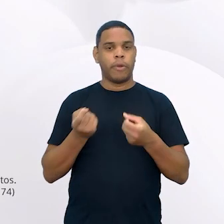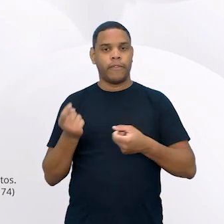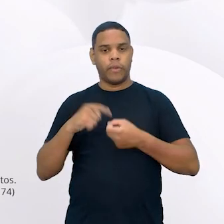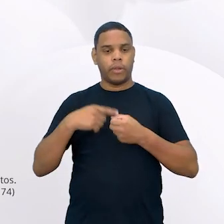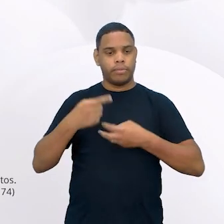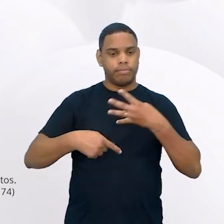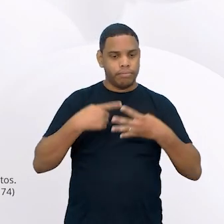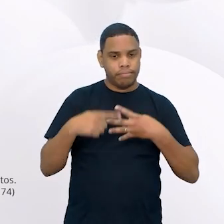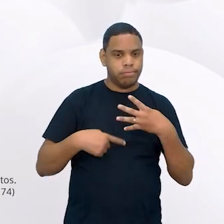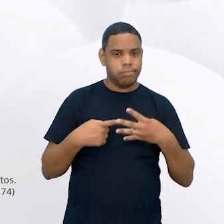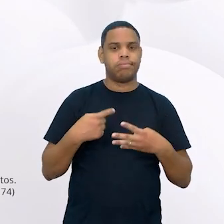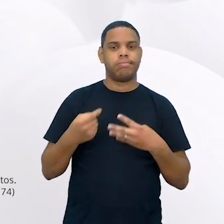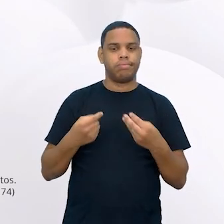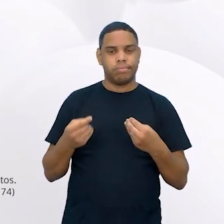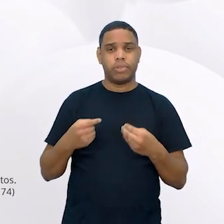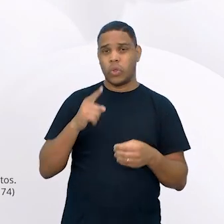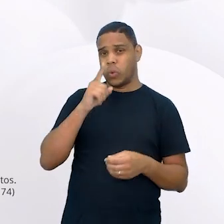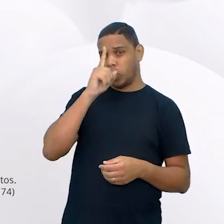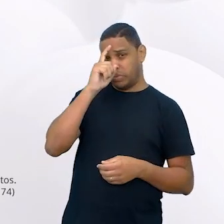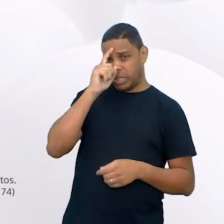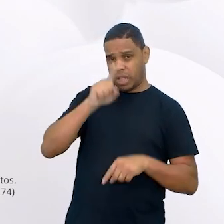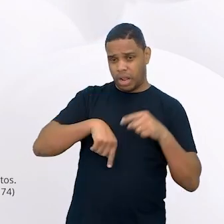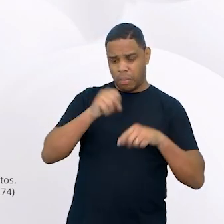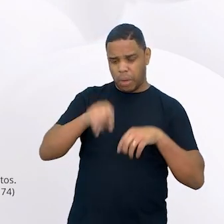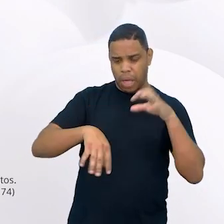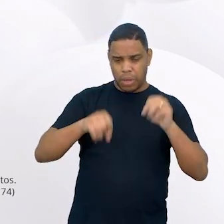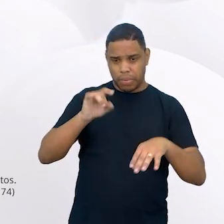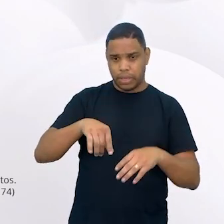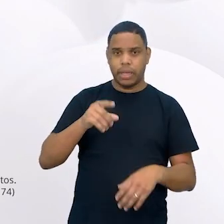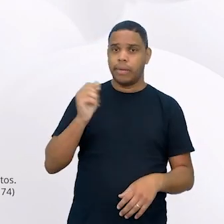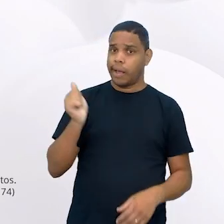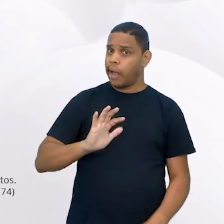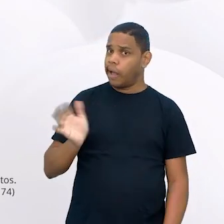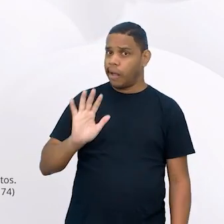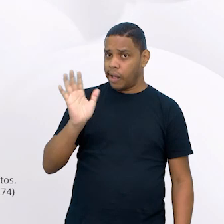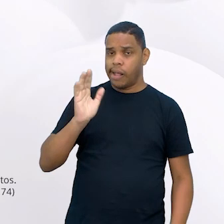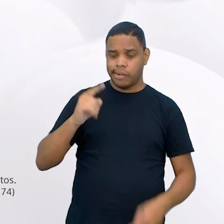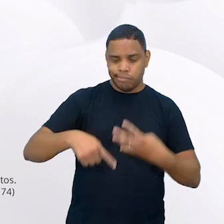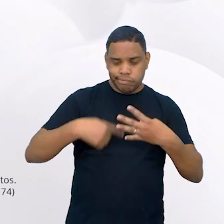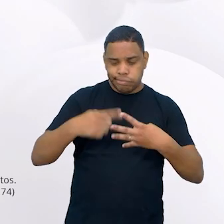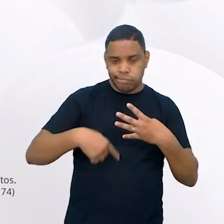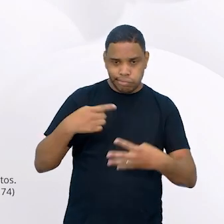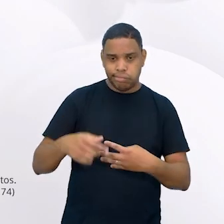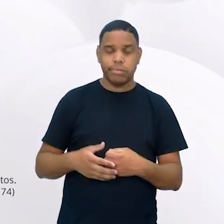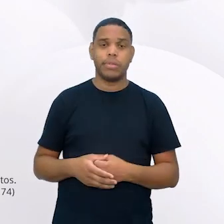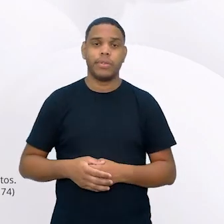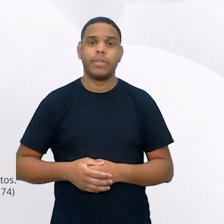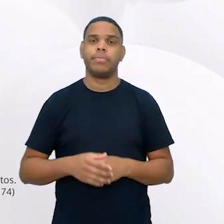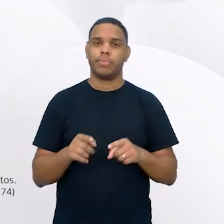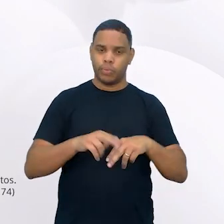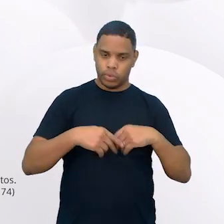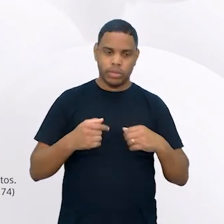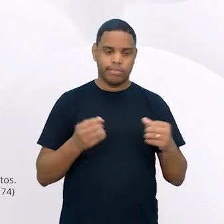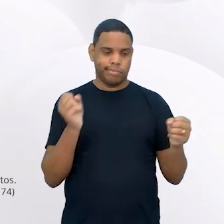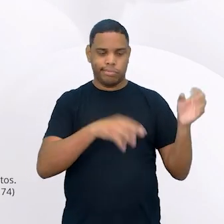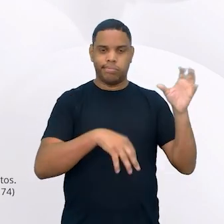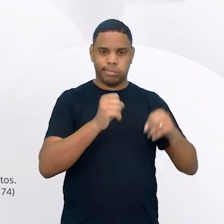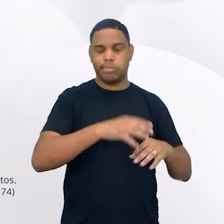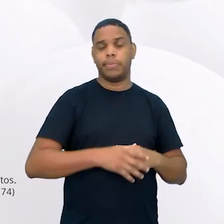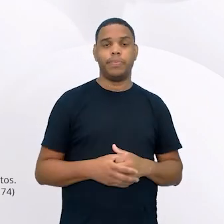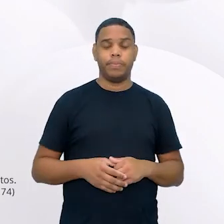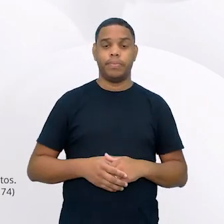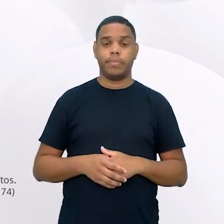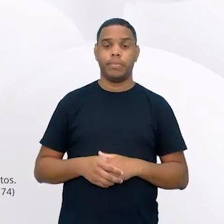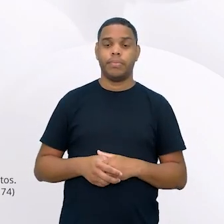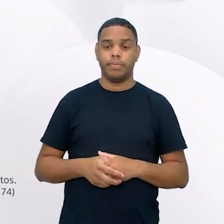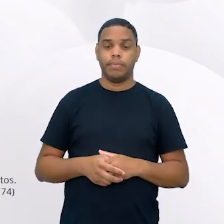um material sanitário ou hospitalar, por exemplo, seria muito caro, então esse acaba tendo que ir para o aterro sanitário. E